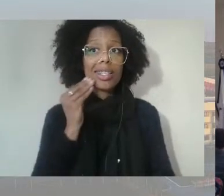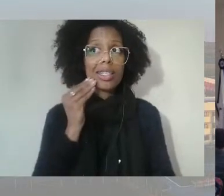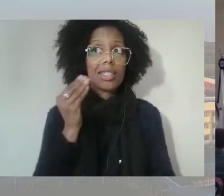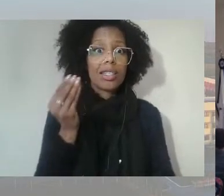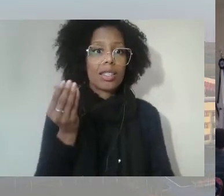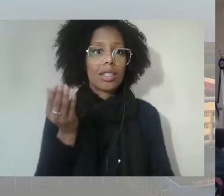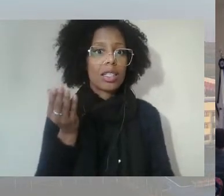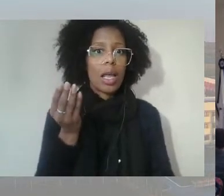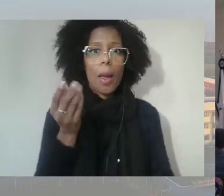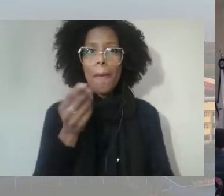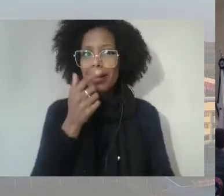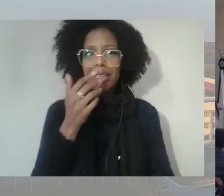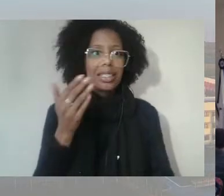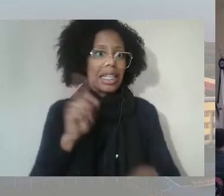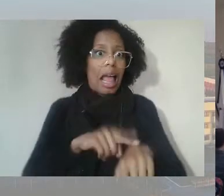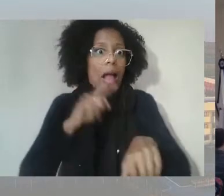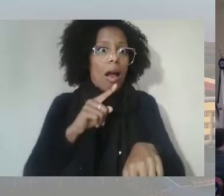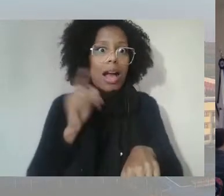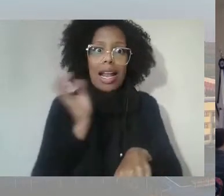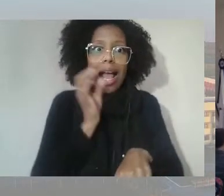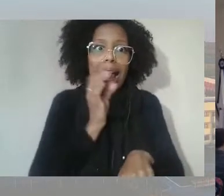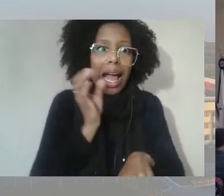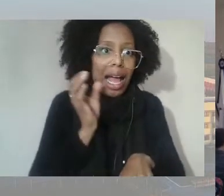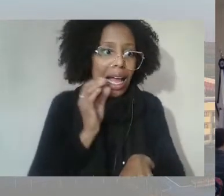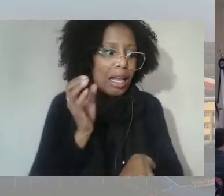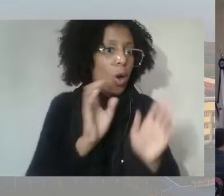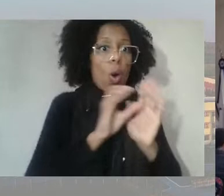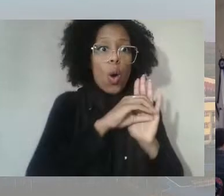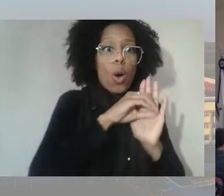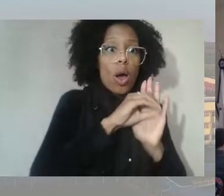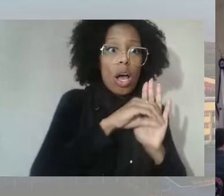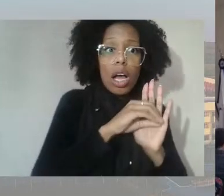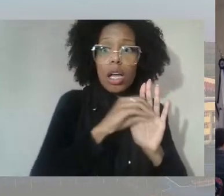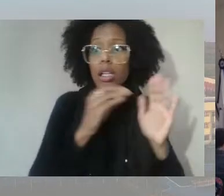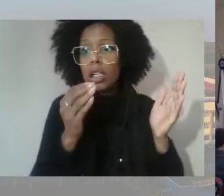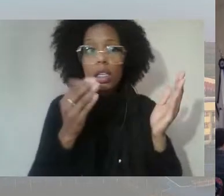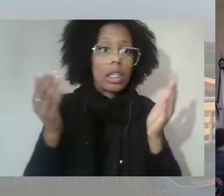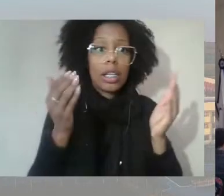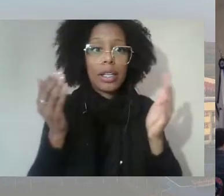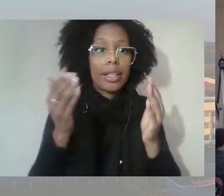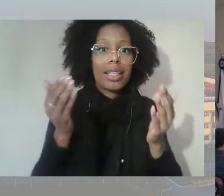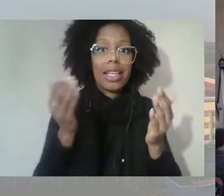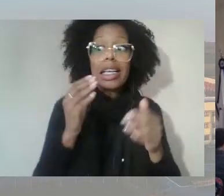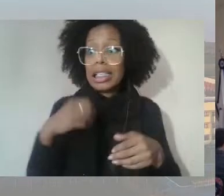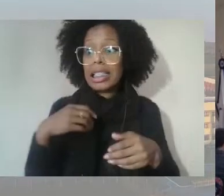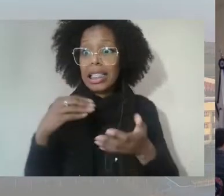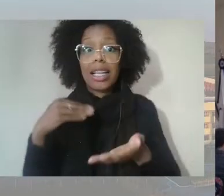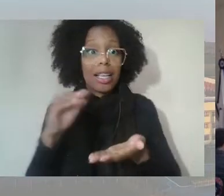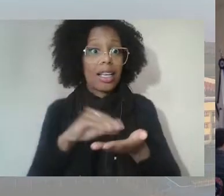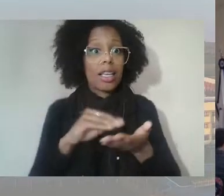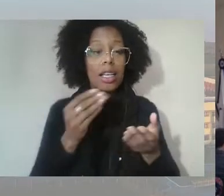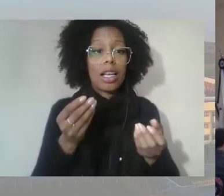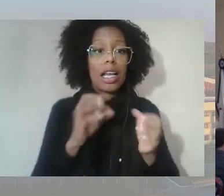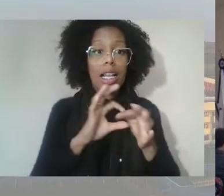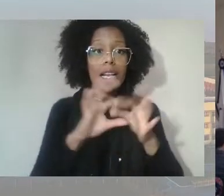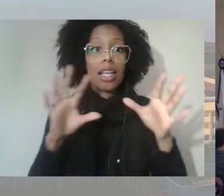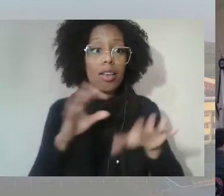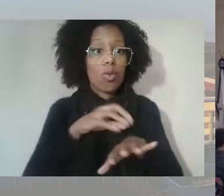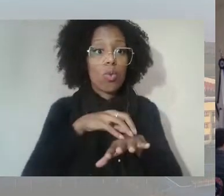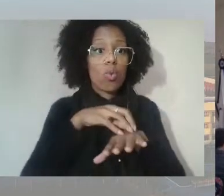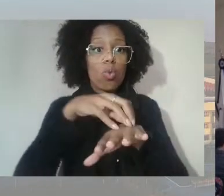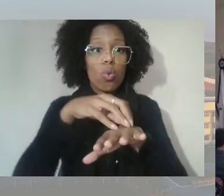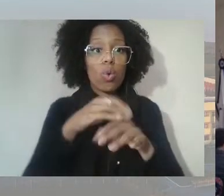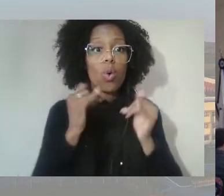tudo um pouco em cima, Viviane, a questão de orçamento, né, Viviane, vai ter, Viviane, já temos uma reserva, liberamos o ônibus para todo mundo estar